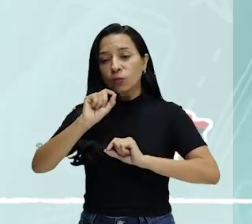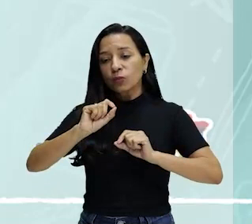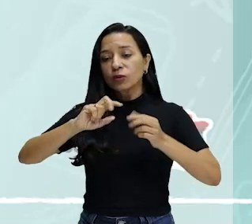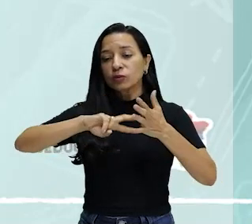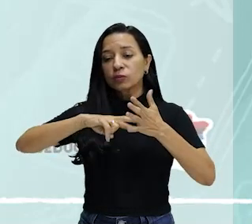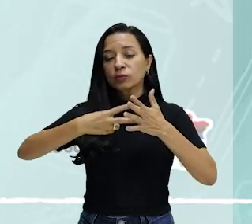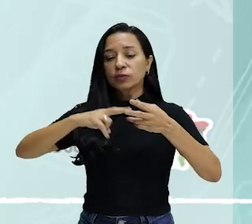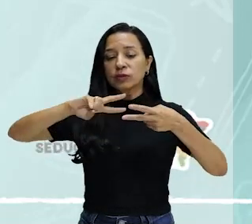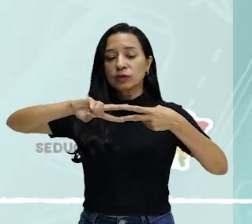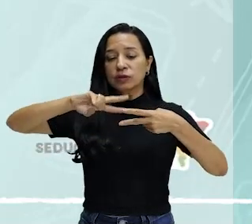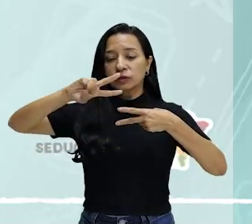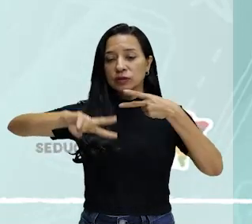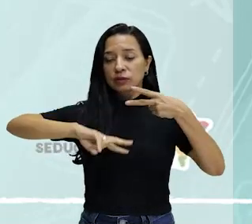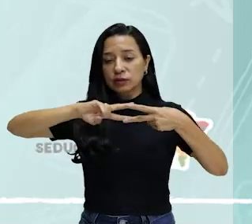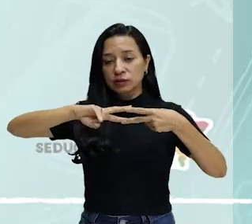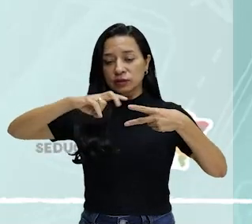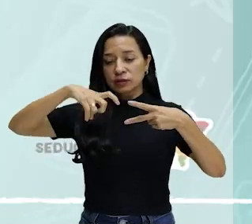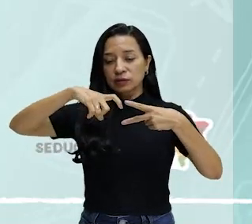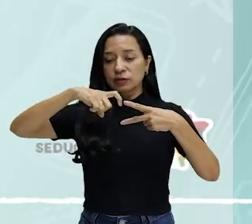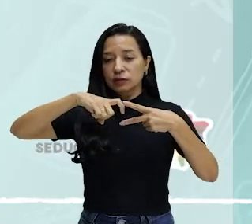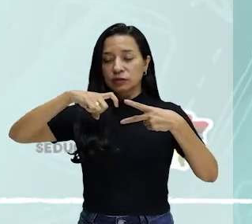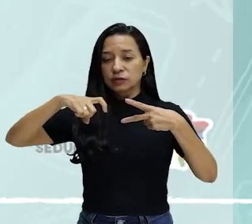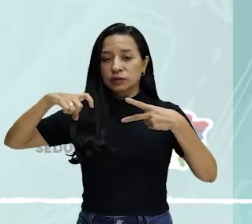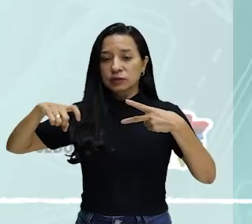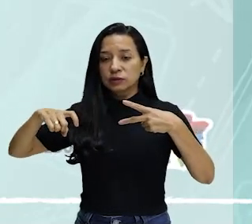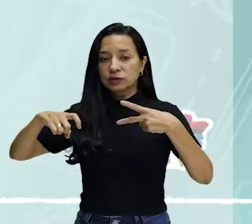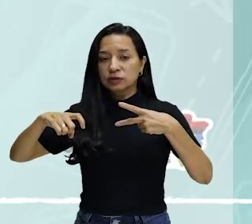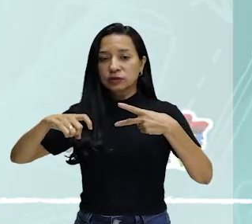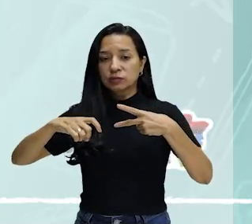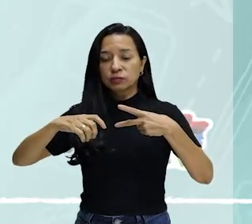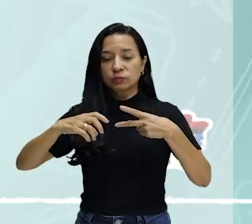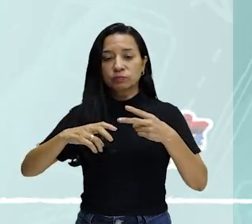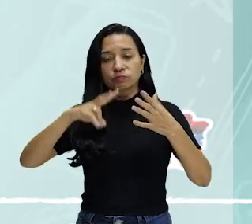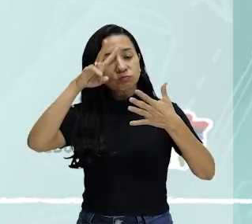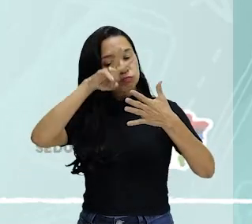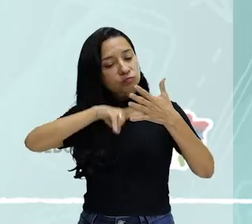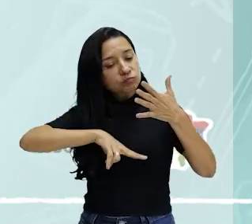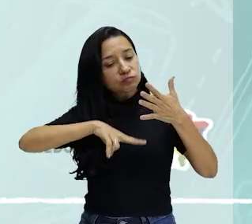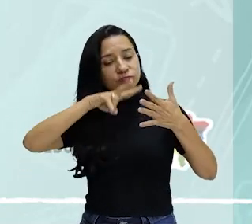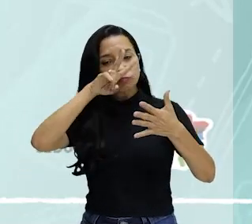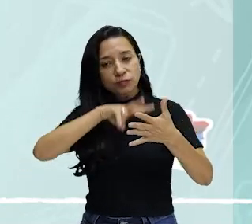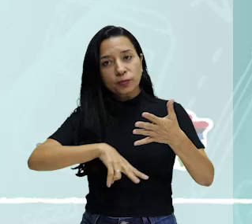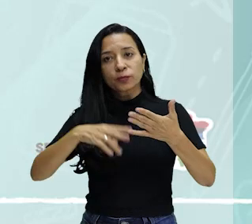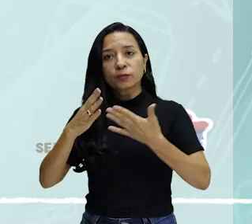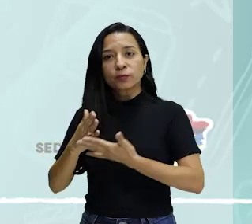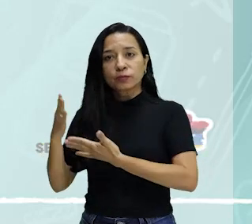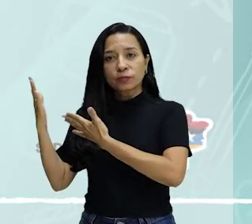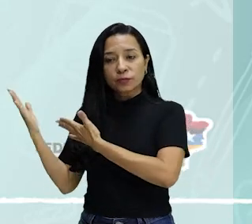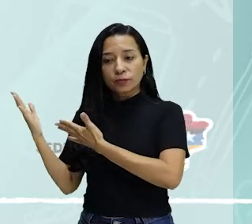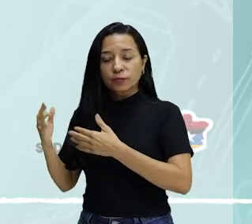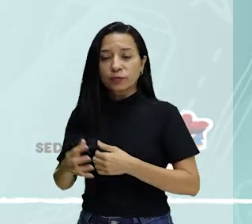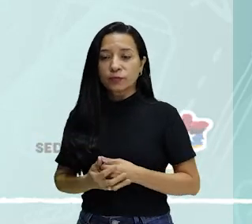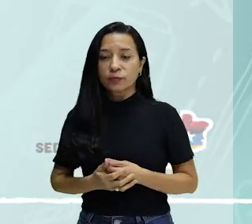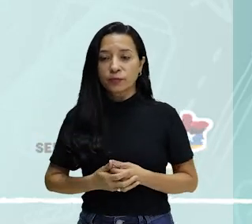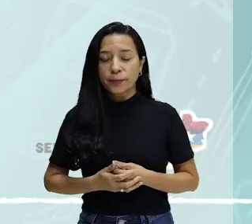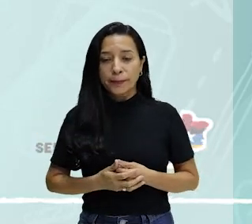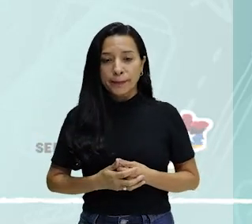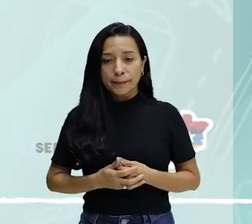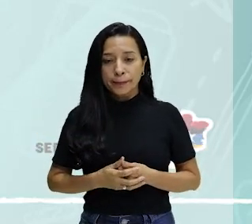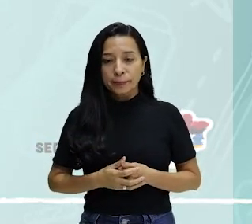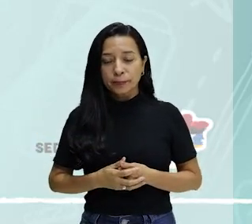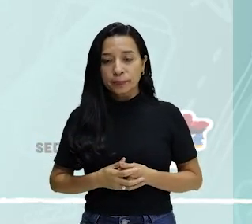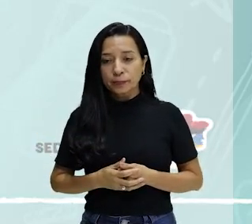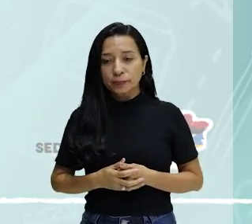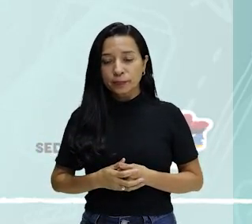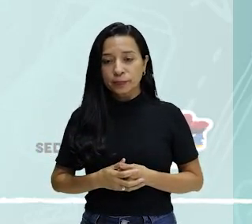gênica? Ainda nos primórdios da genética, verificou-se que a herança de certas características somente podia ser